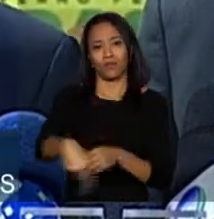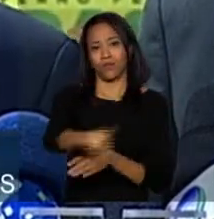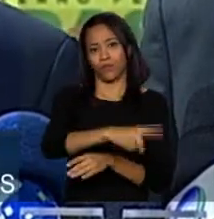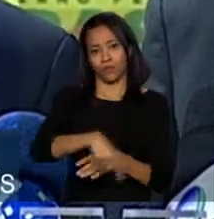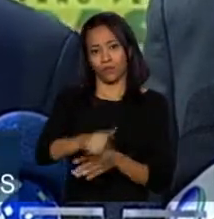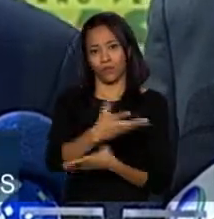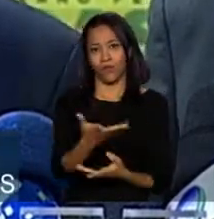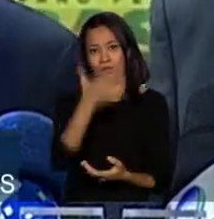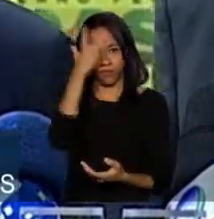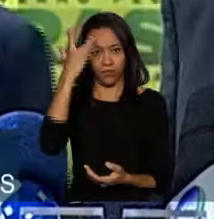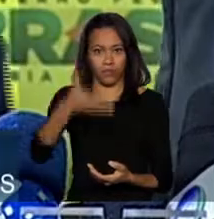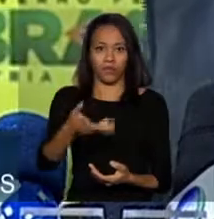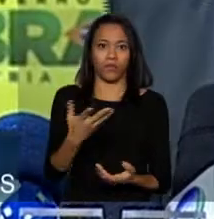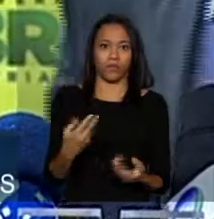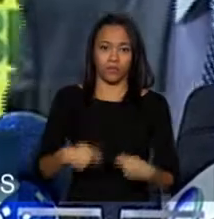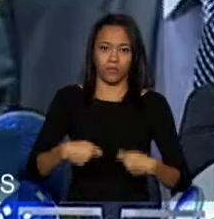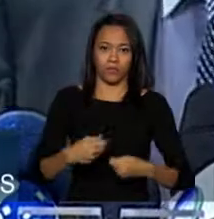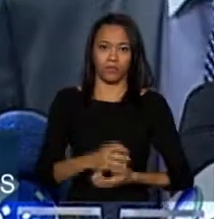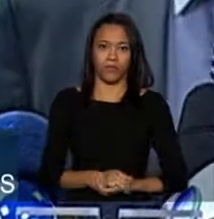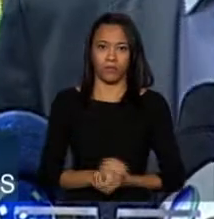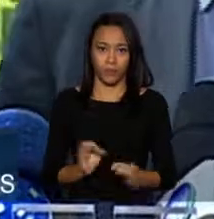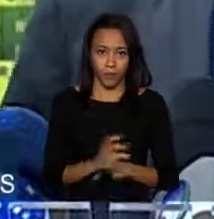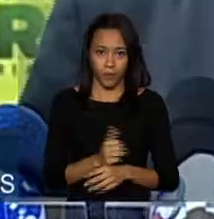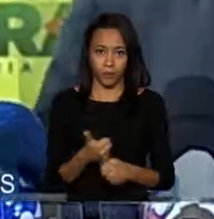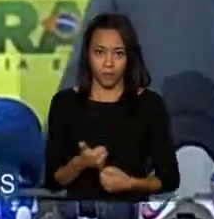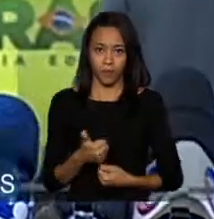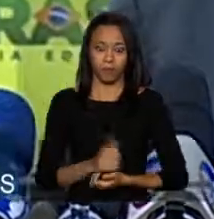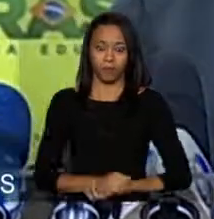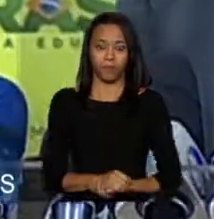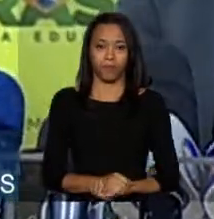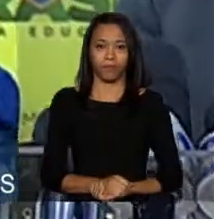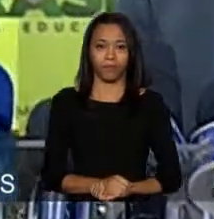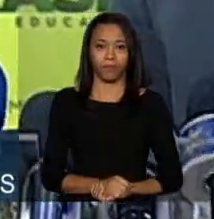Saúde da Família completas. Tá bom, gente. Obrigado.